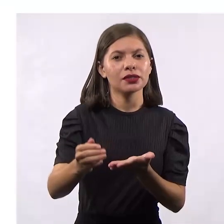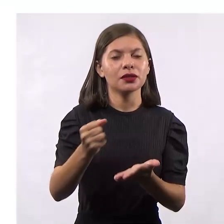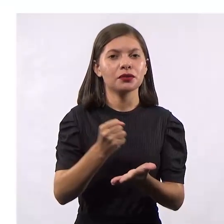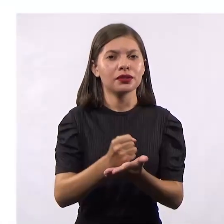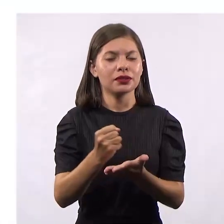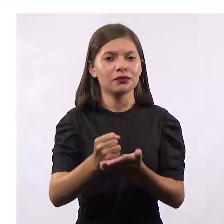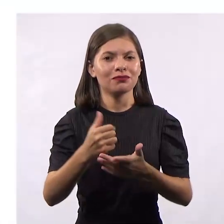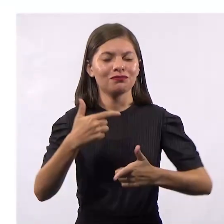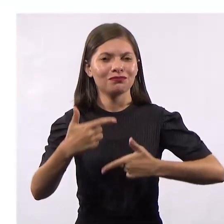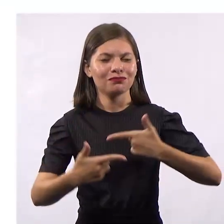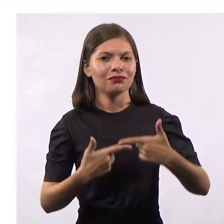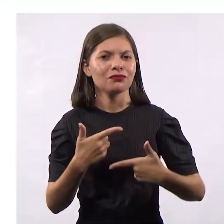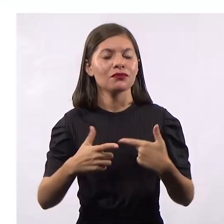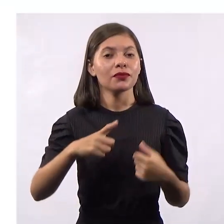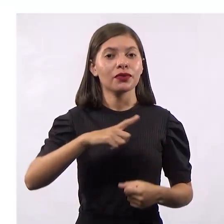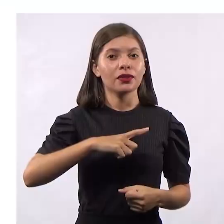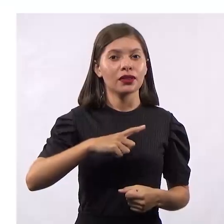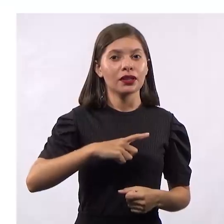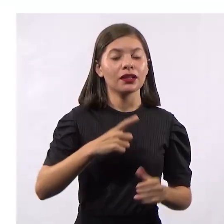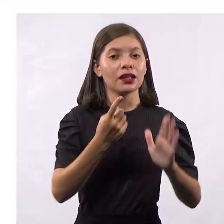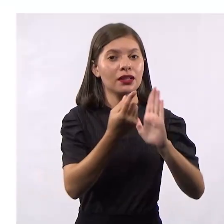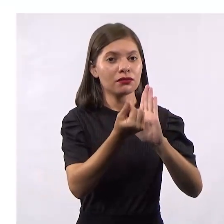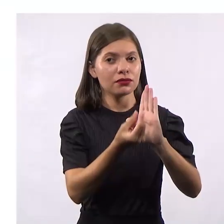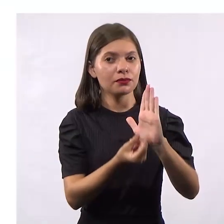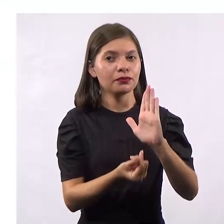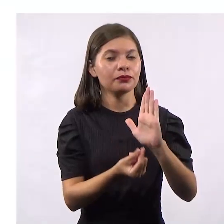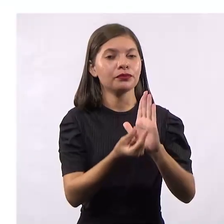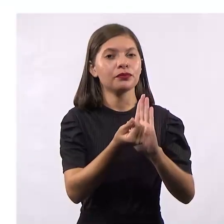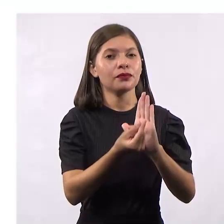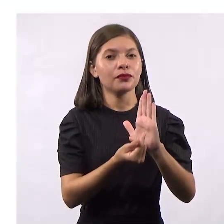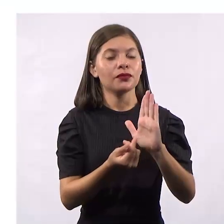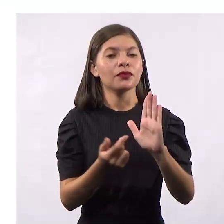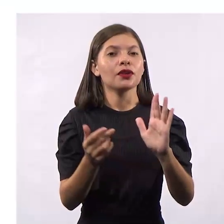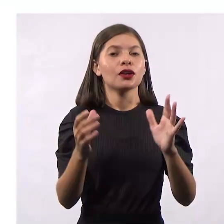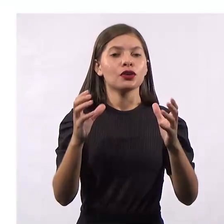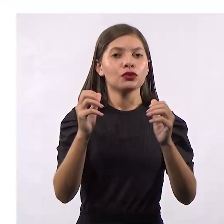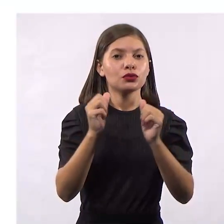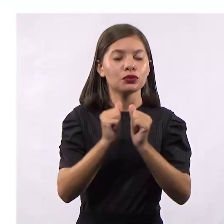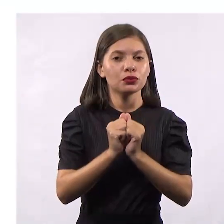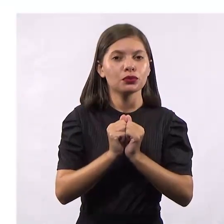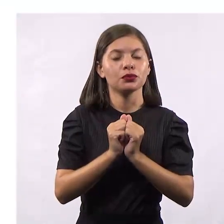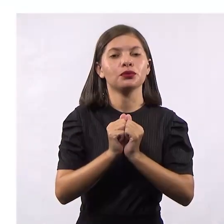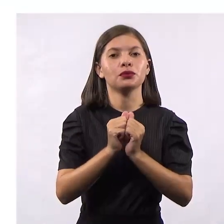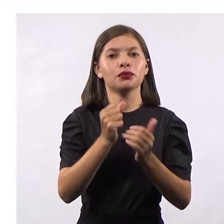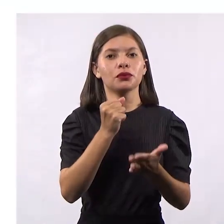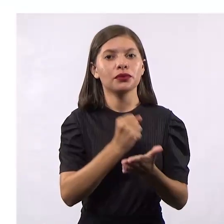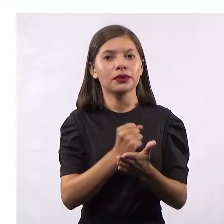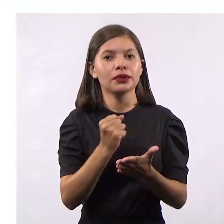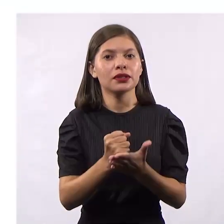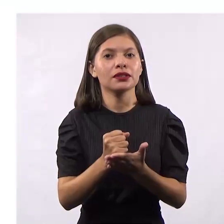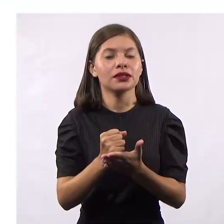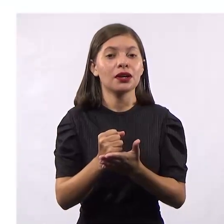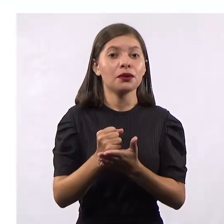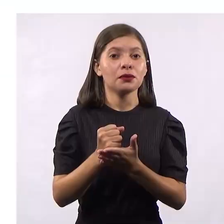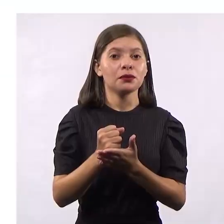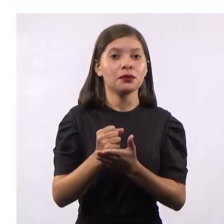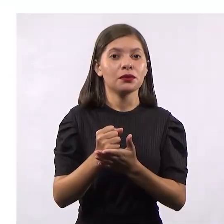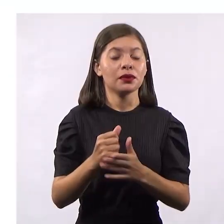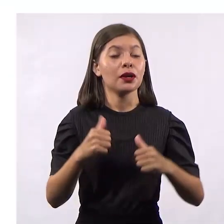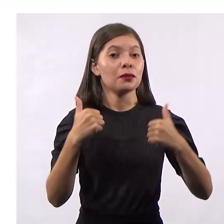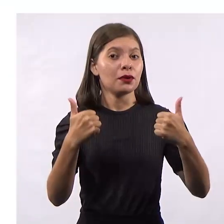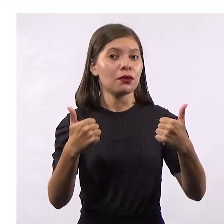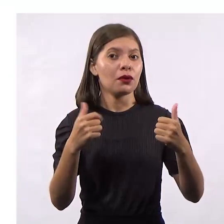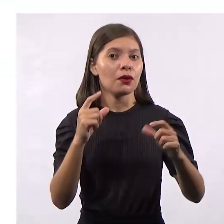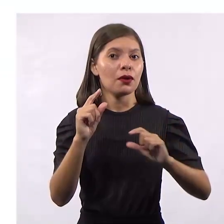contratação e de cada exercício que ela tem créditos orçamentários vinculados à contratação e também que é vantajosa a